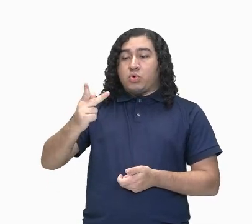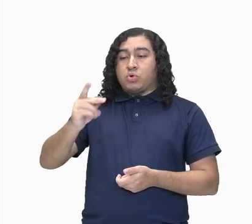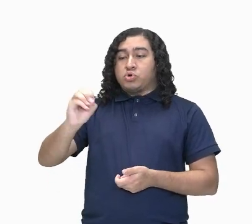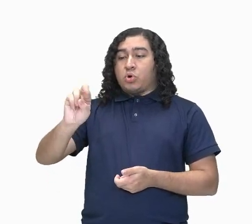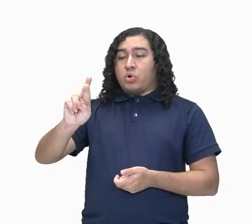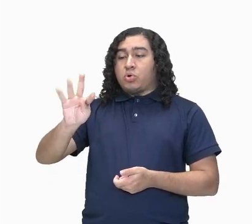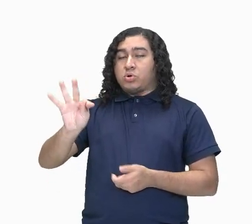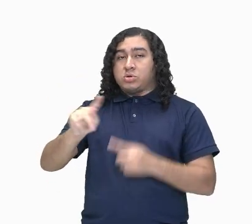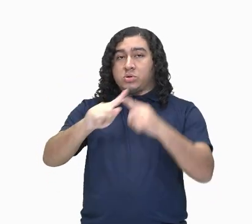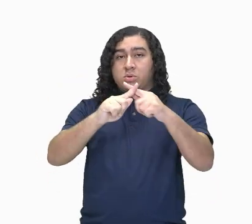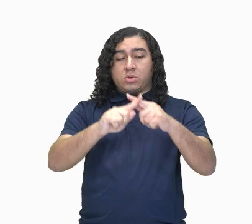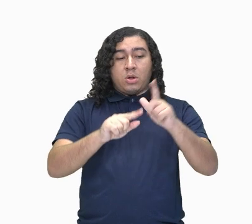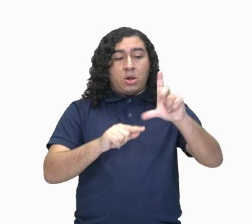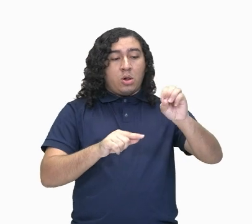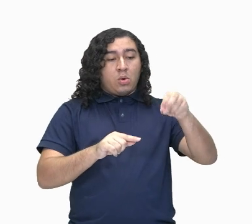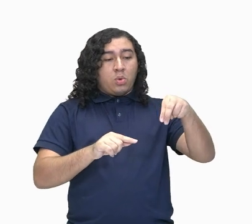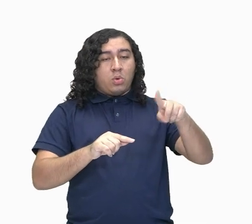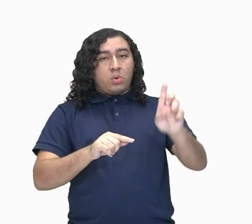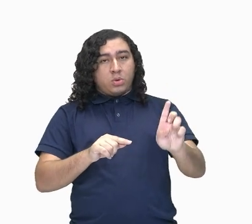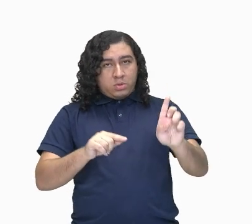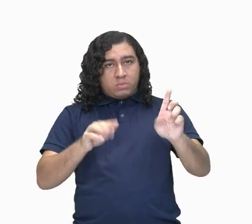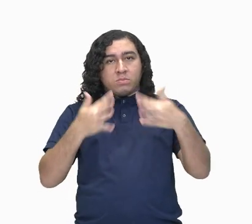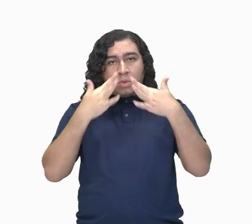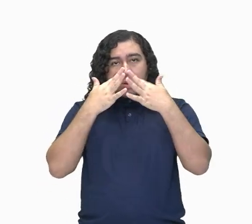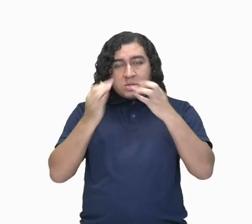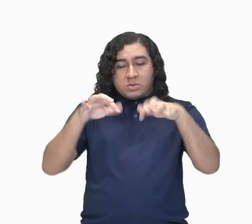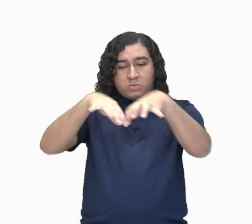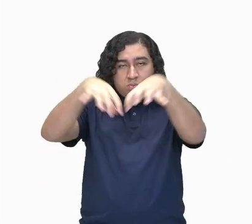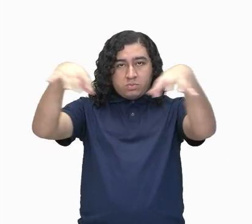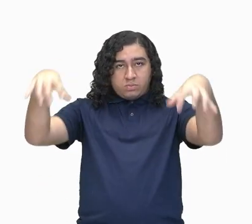versus long adjectives, ok?